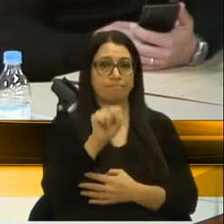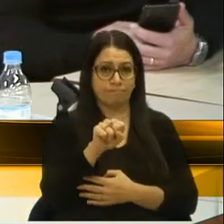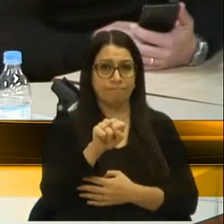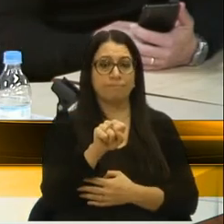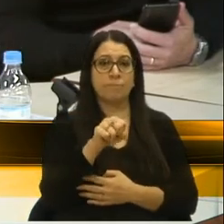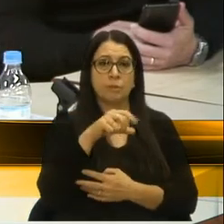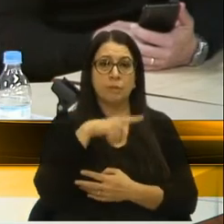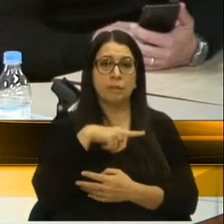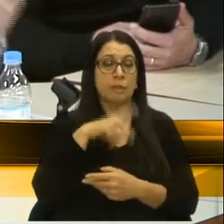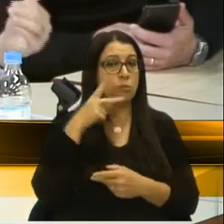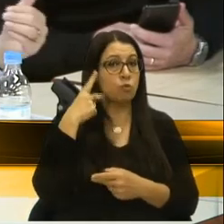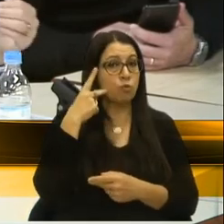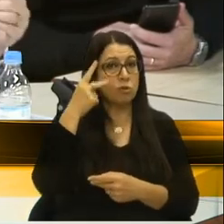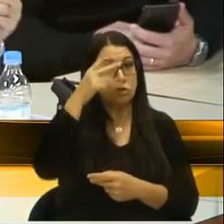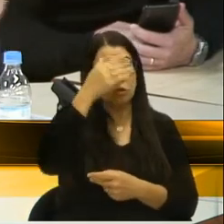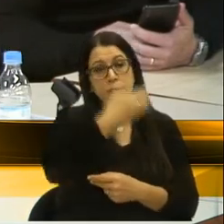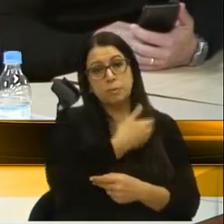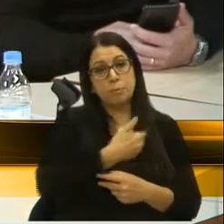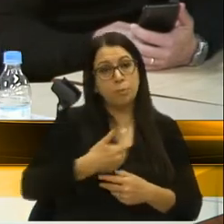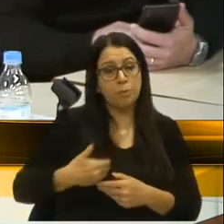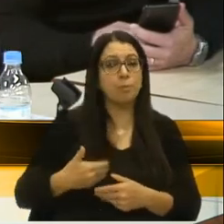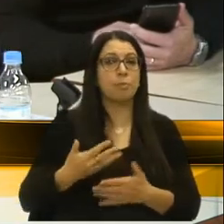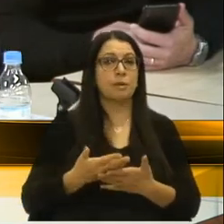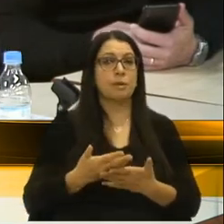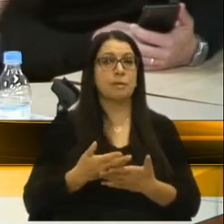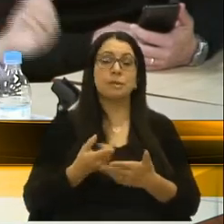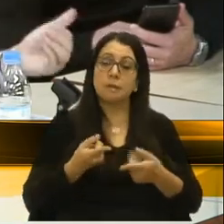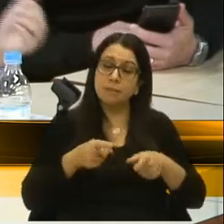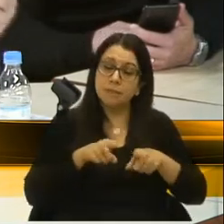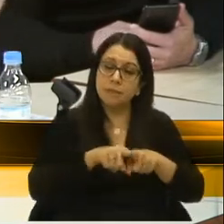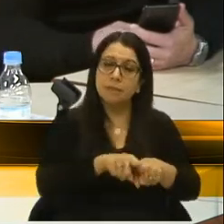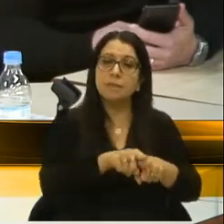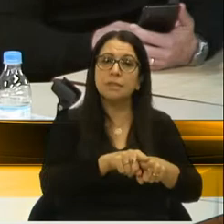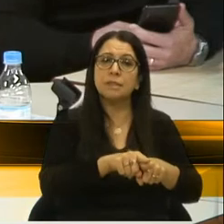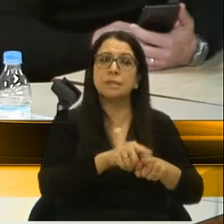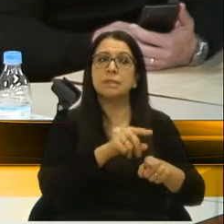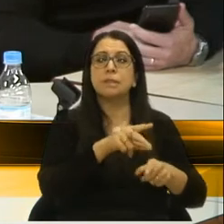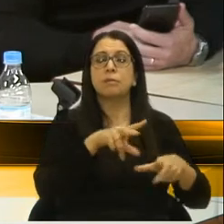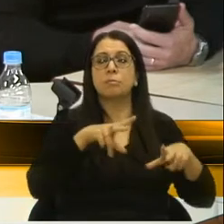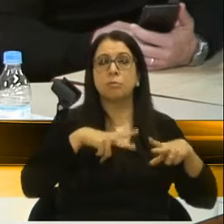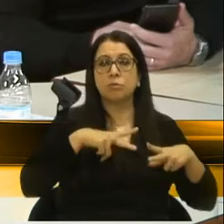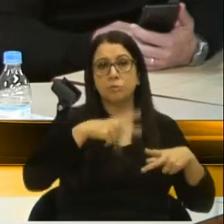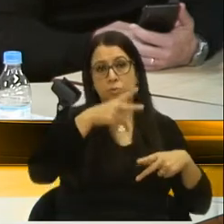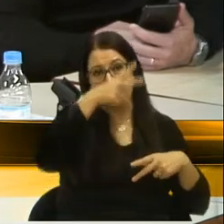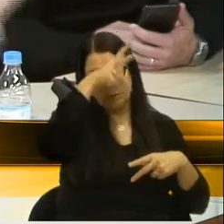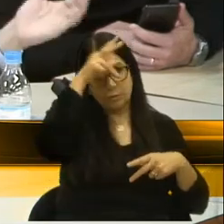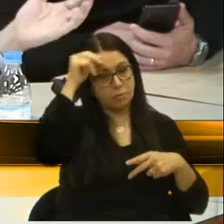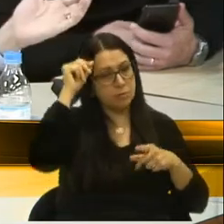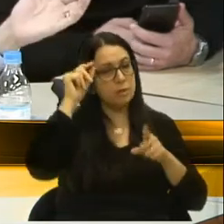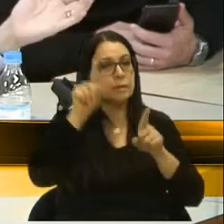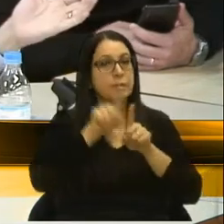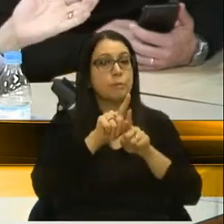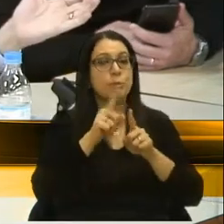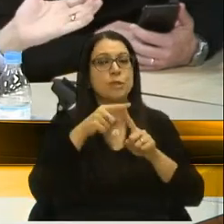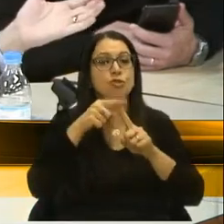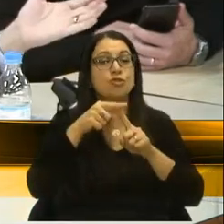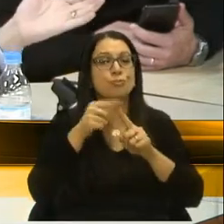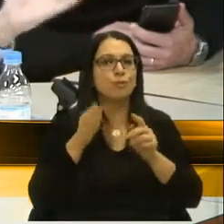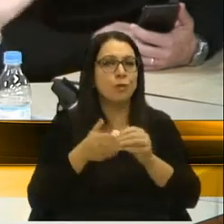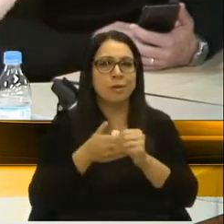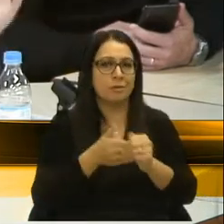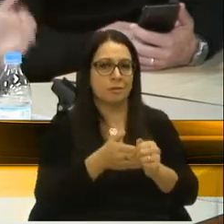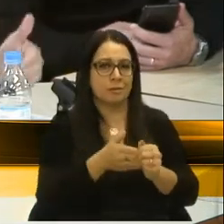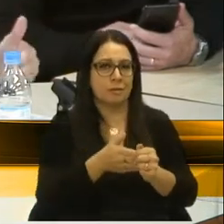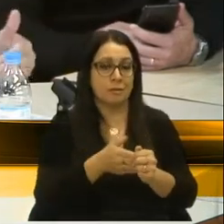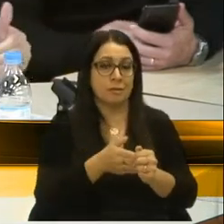termos políticas públicas, termos parcerias público-privada com esse tipo de orientação às